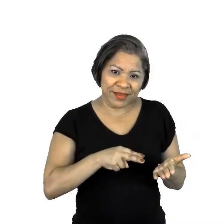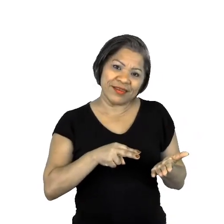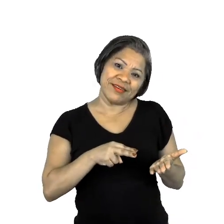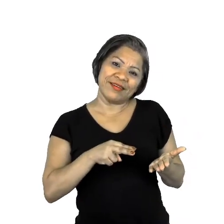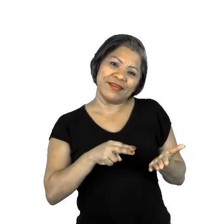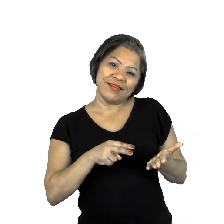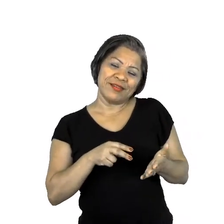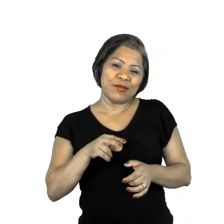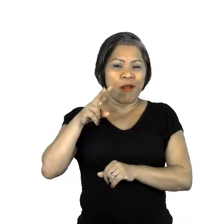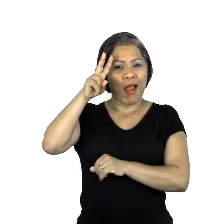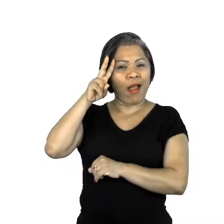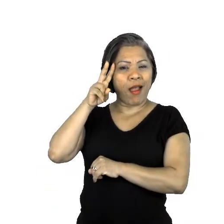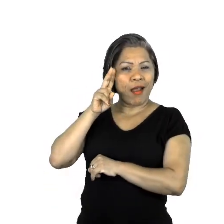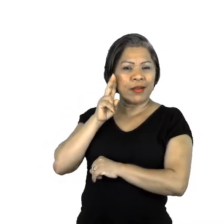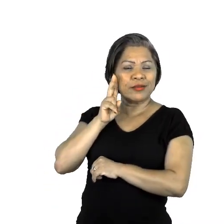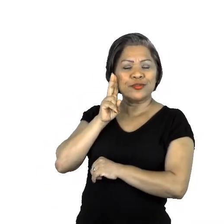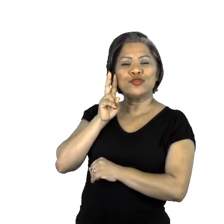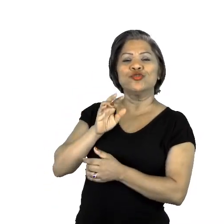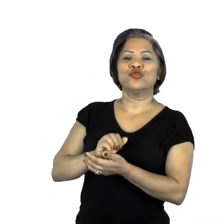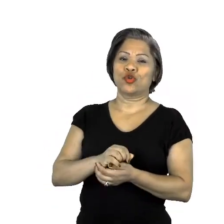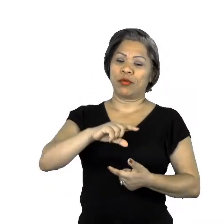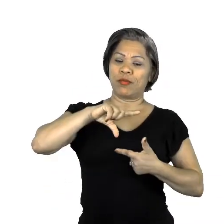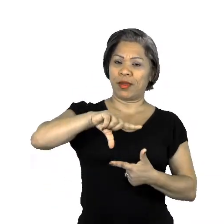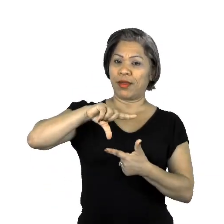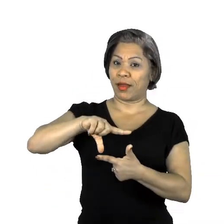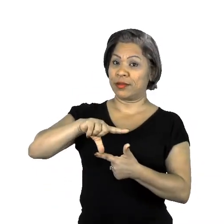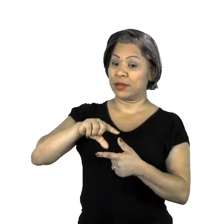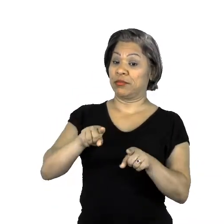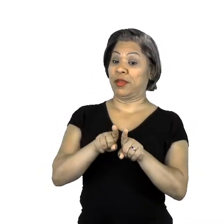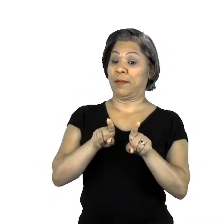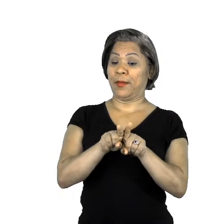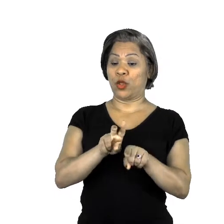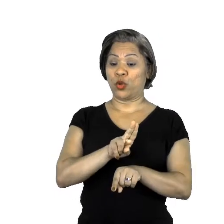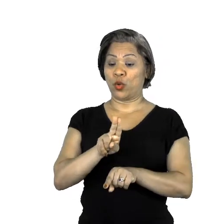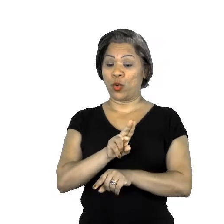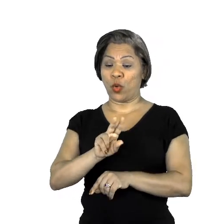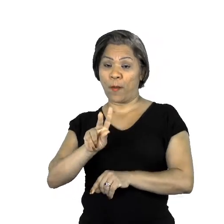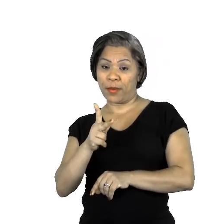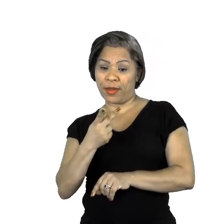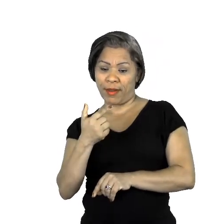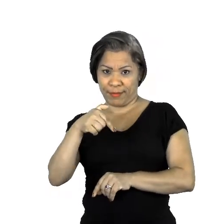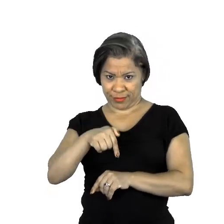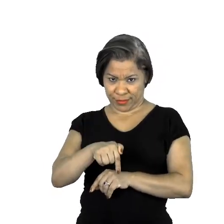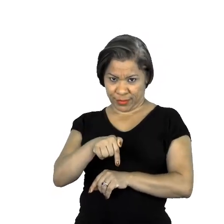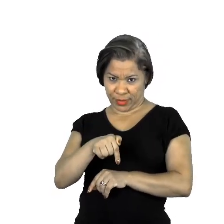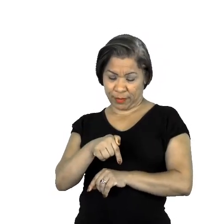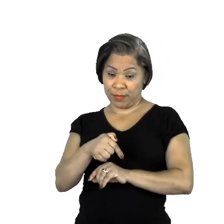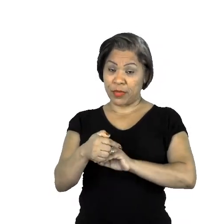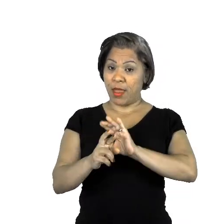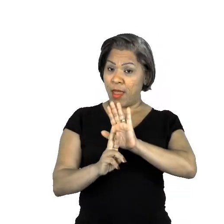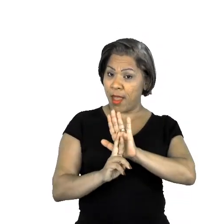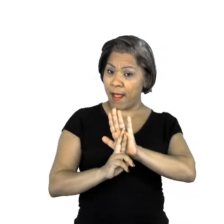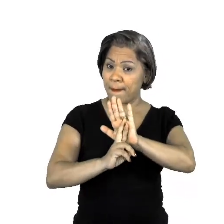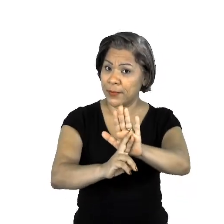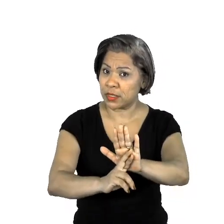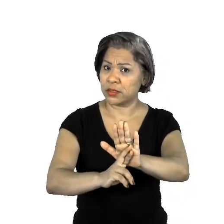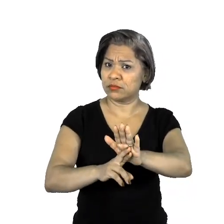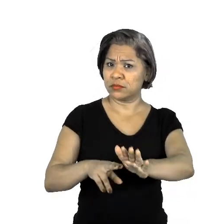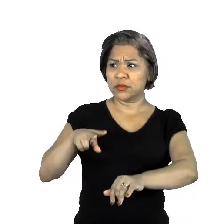histórias em quadrinhos, as HQs, também apresentam uma representação histórica. Ou